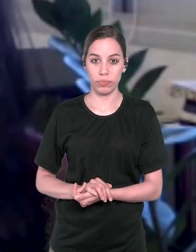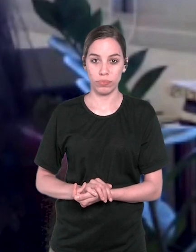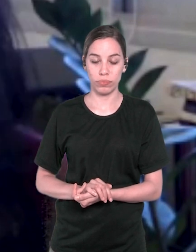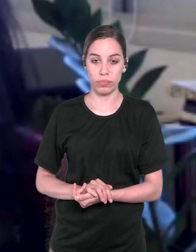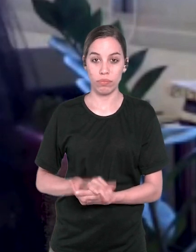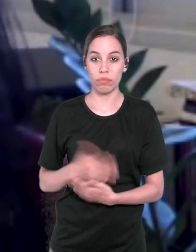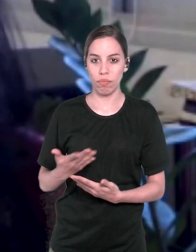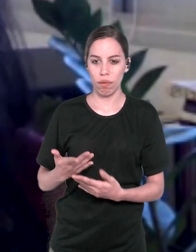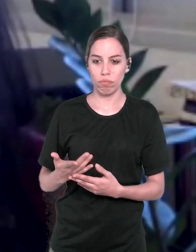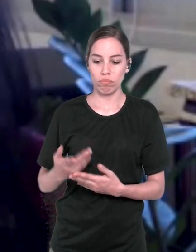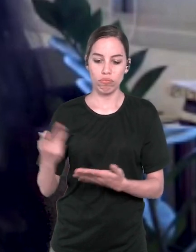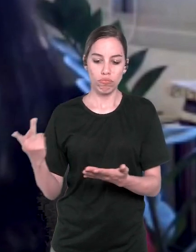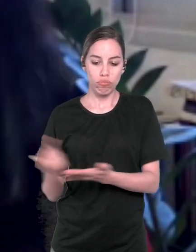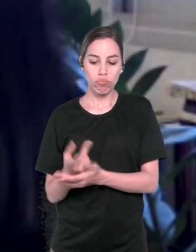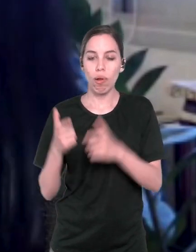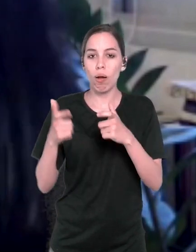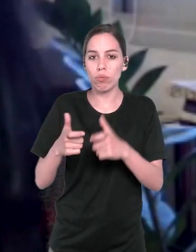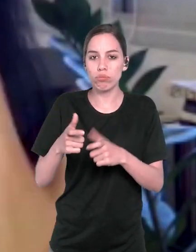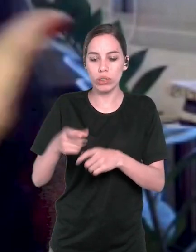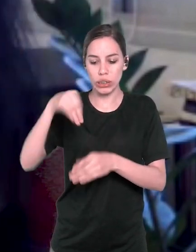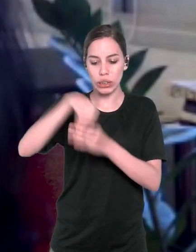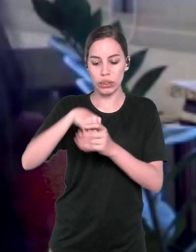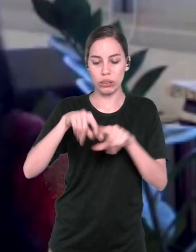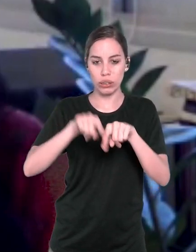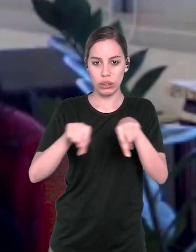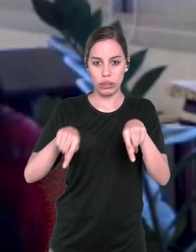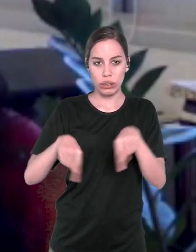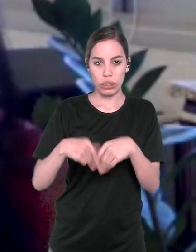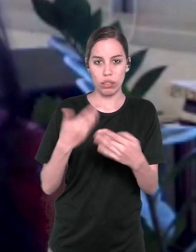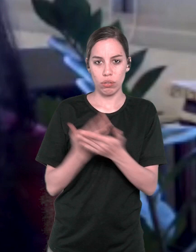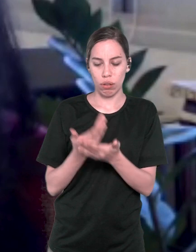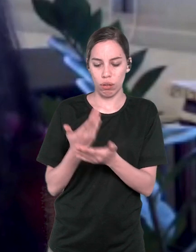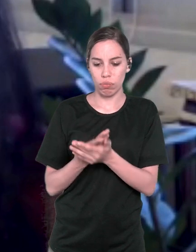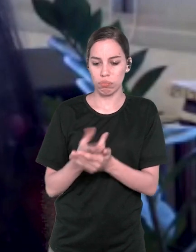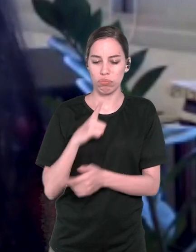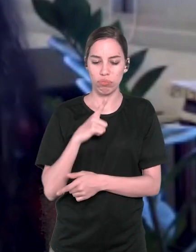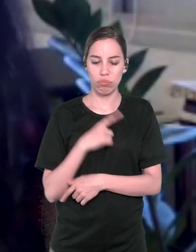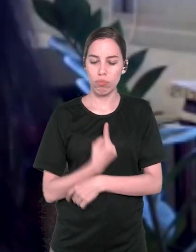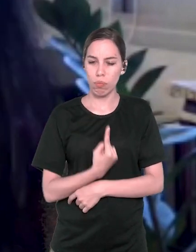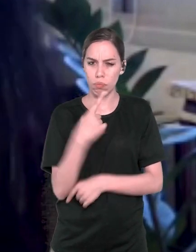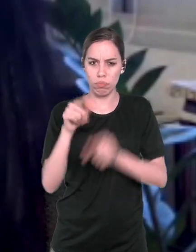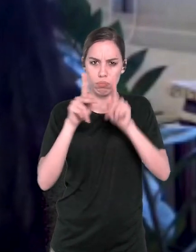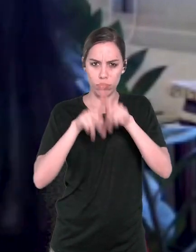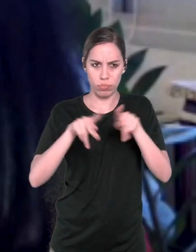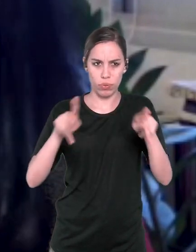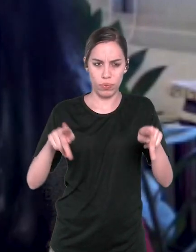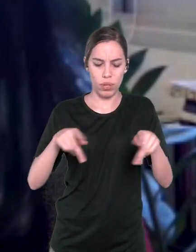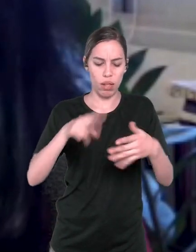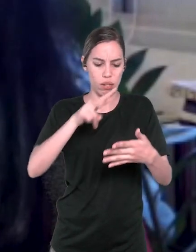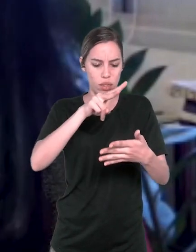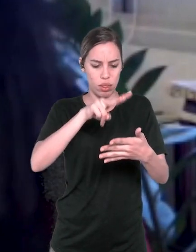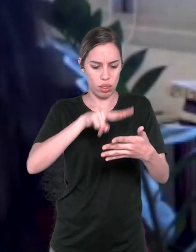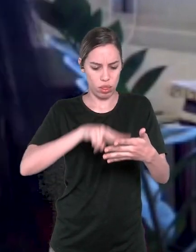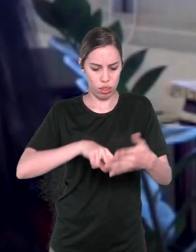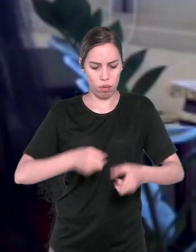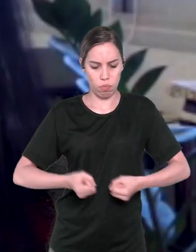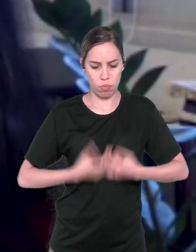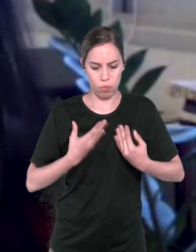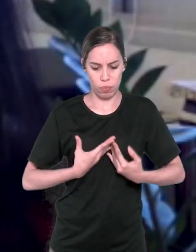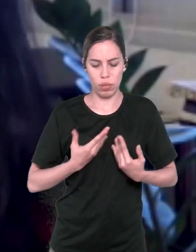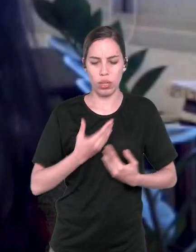em sala de aula, né, graças a uma professora que leu um poema da